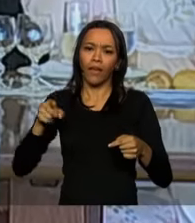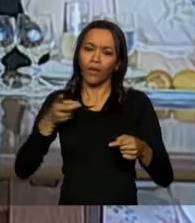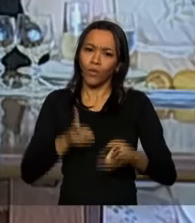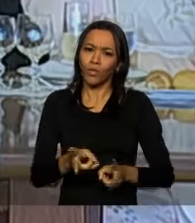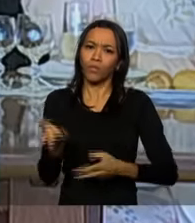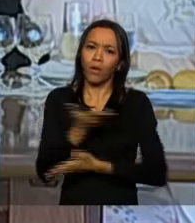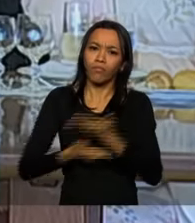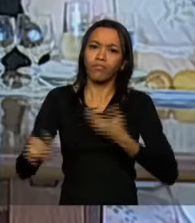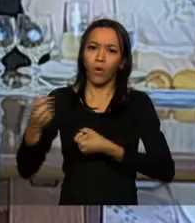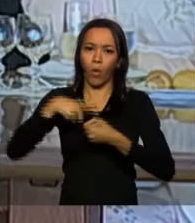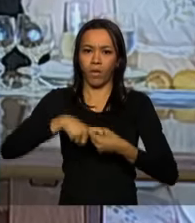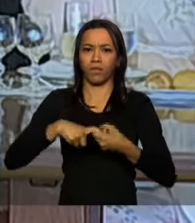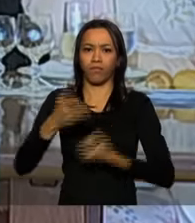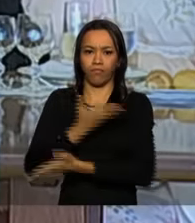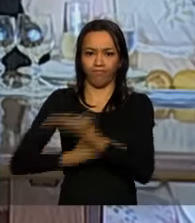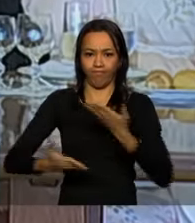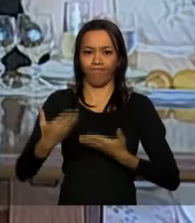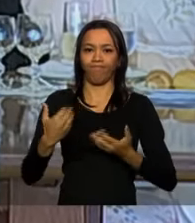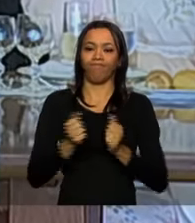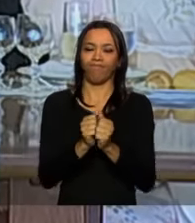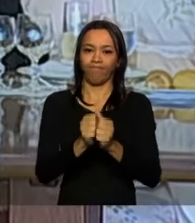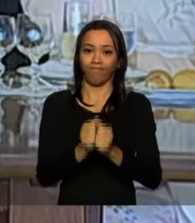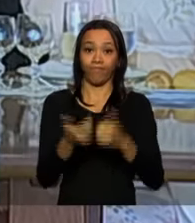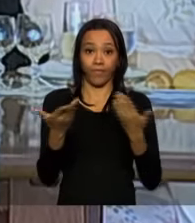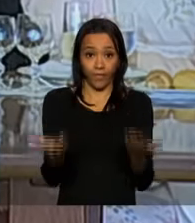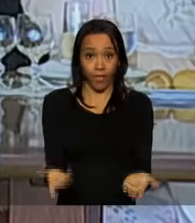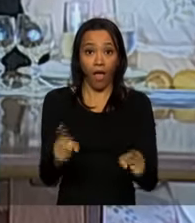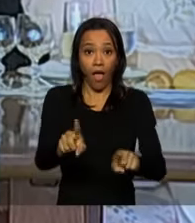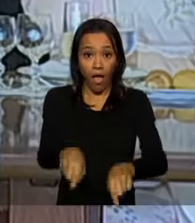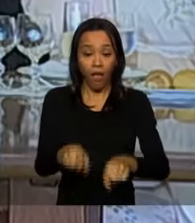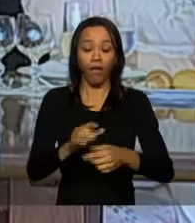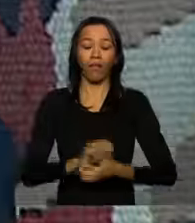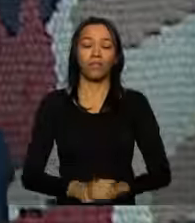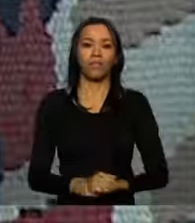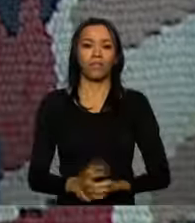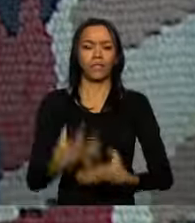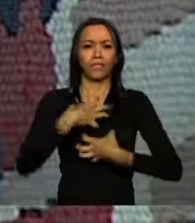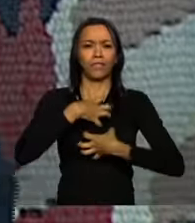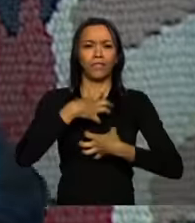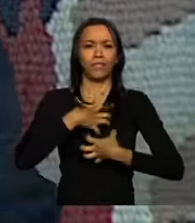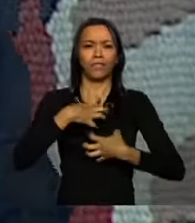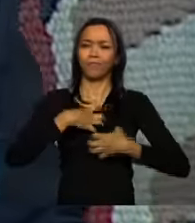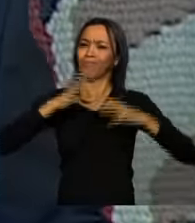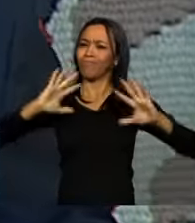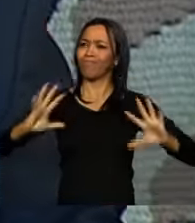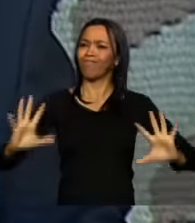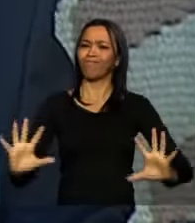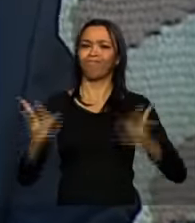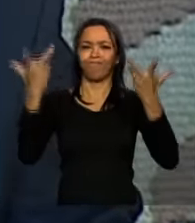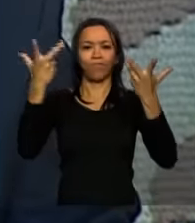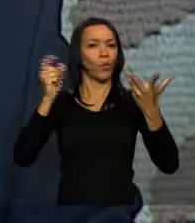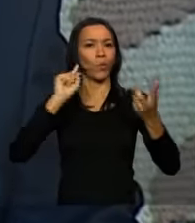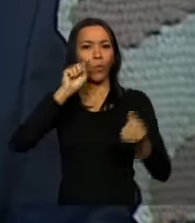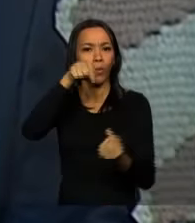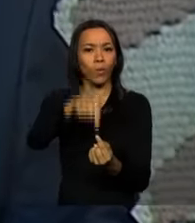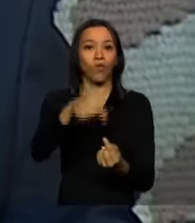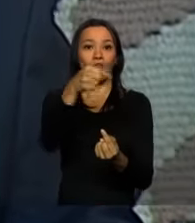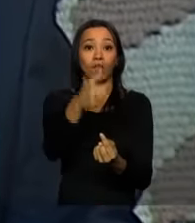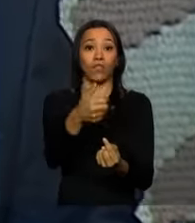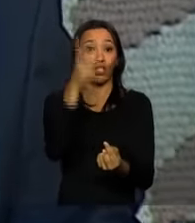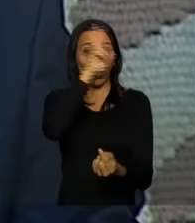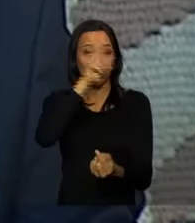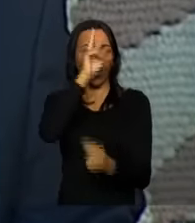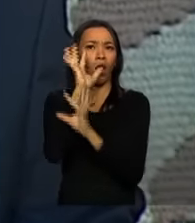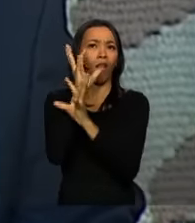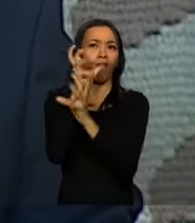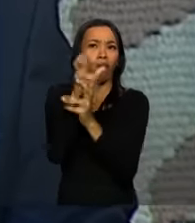e parceria. É com um espírito de celebração da história de uma